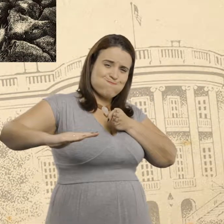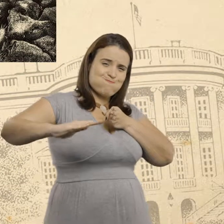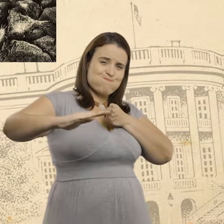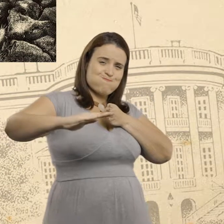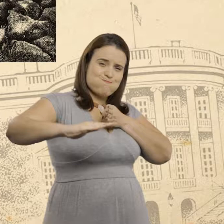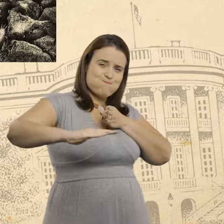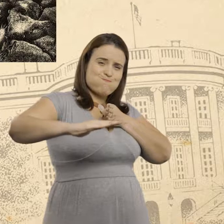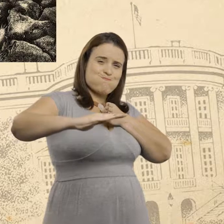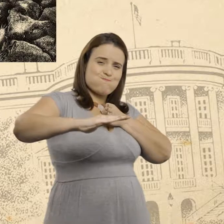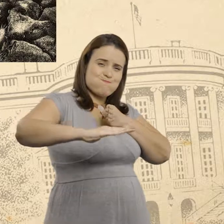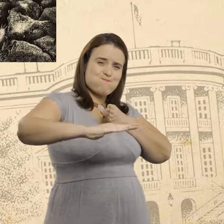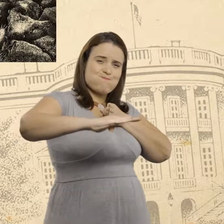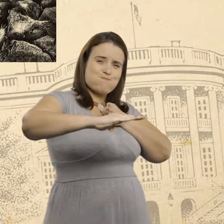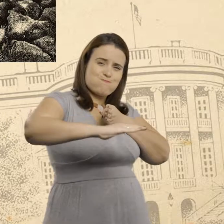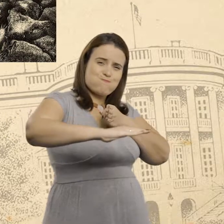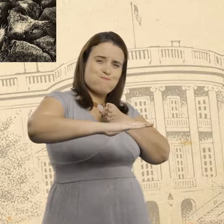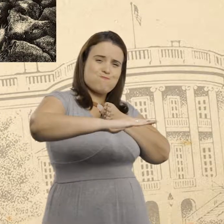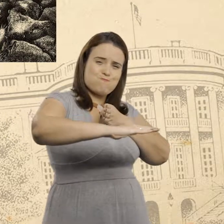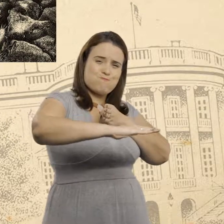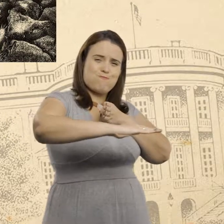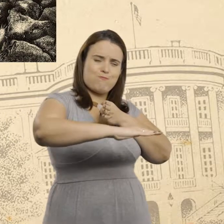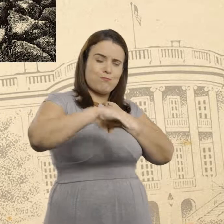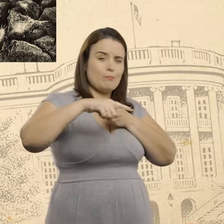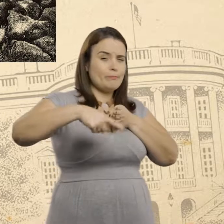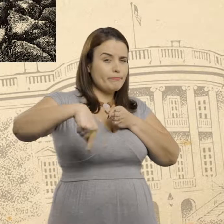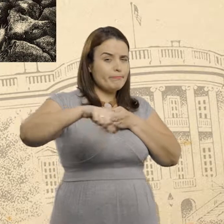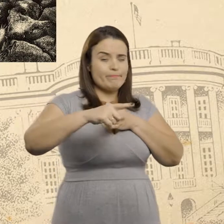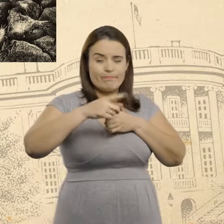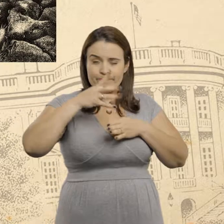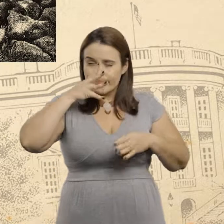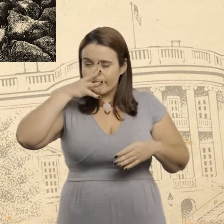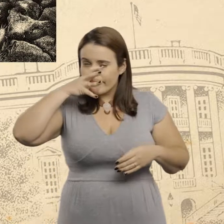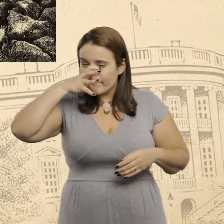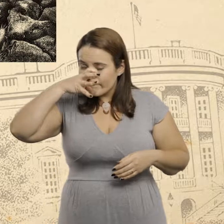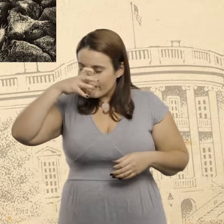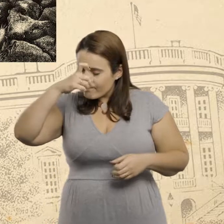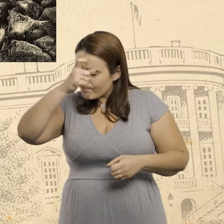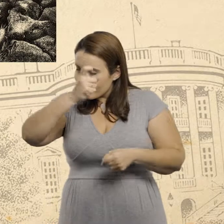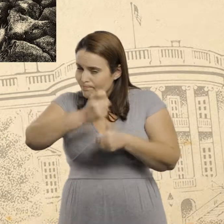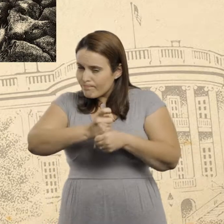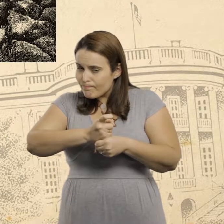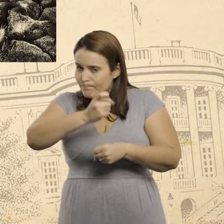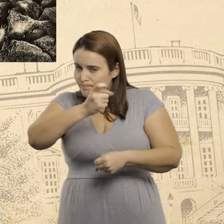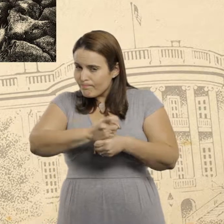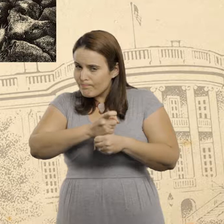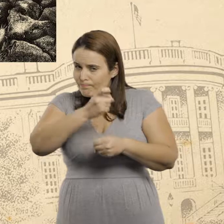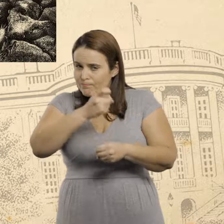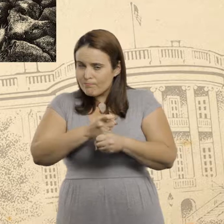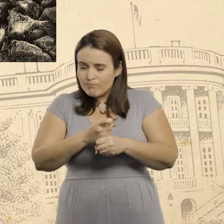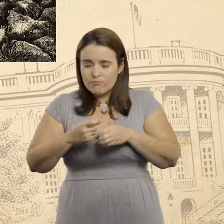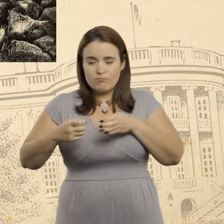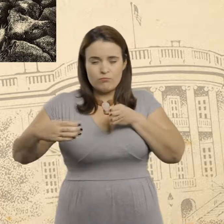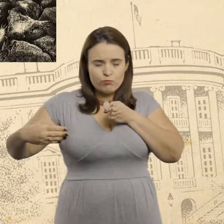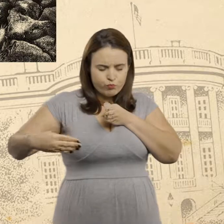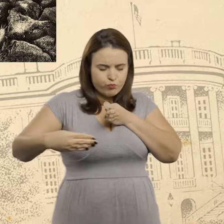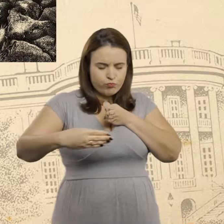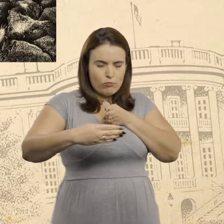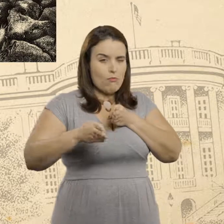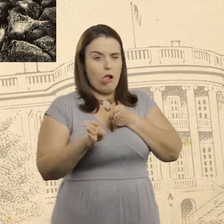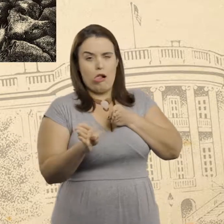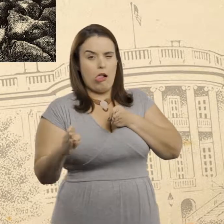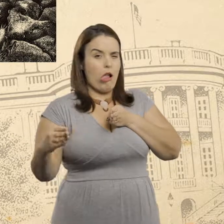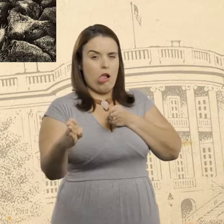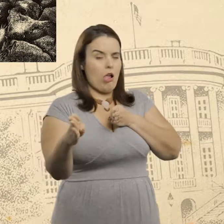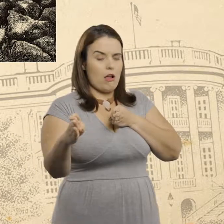a atravessar a linha do trem. O trem foi obrigado a parar porque nada muda a ideia de um bisão. Se eles começam a ir para